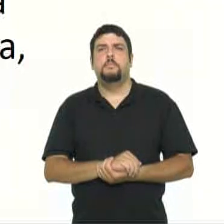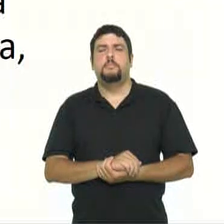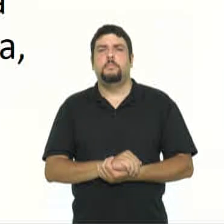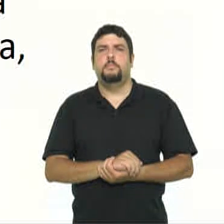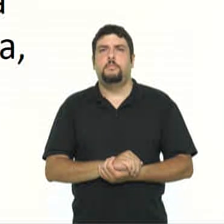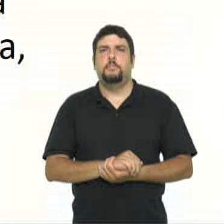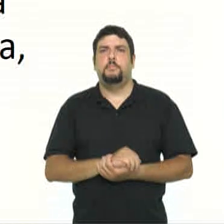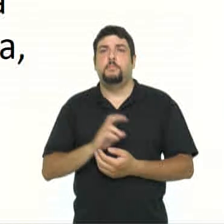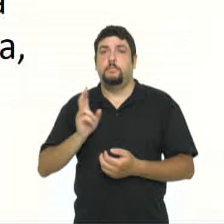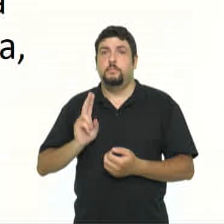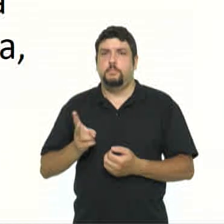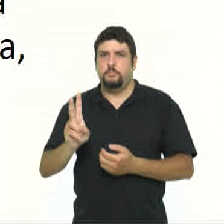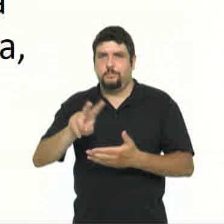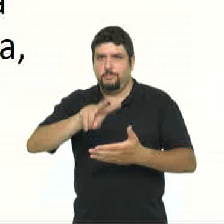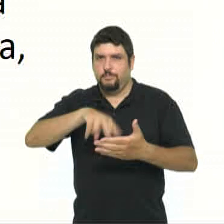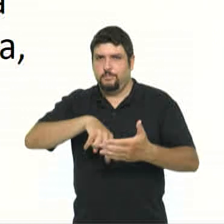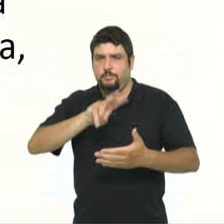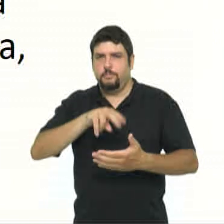Continuando a redação.